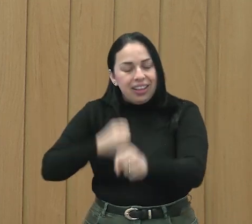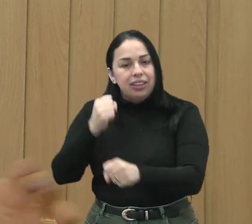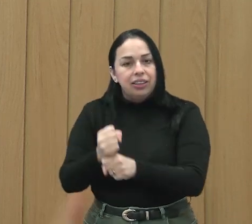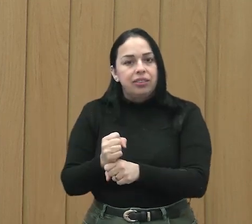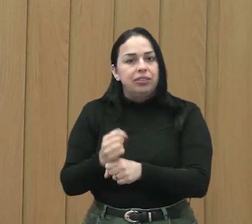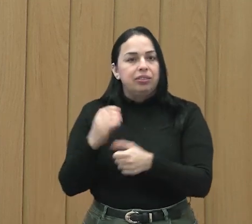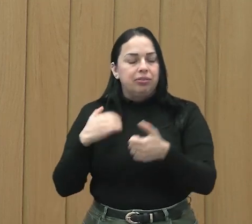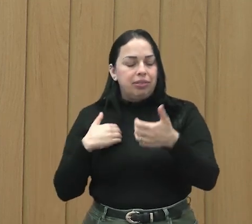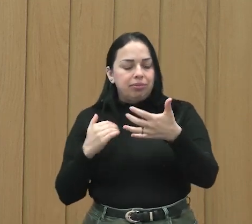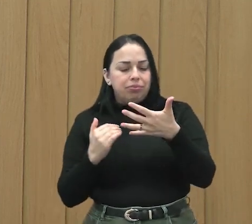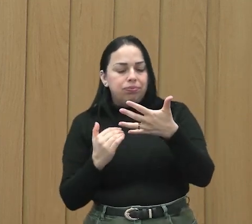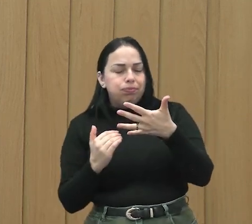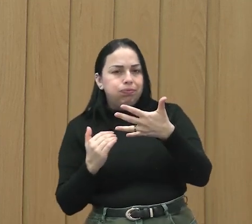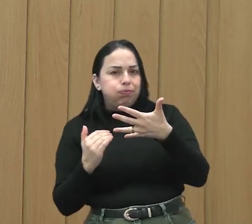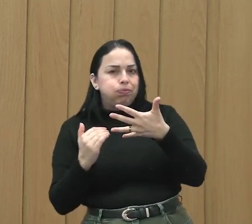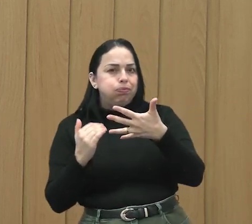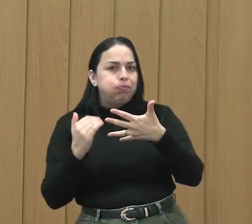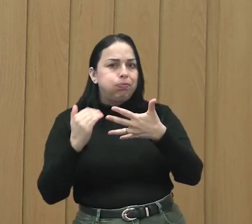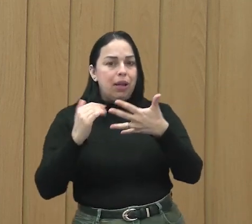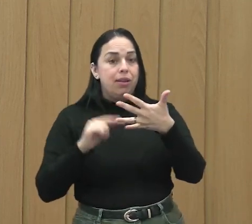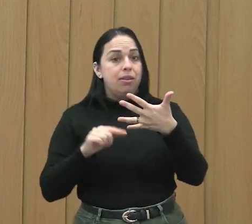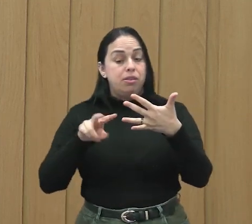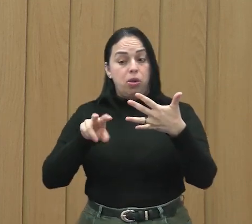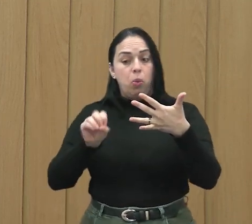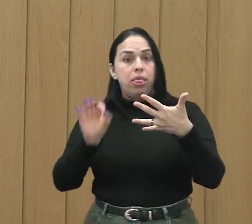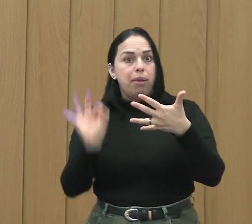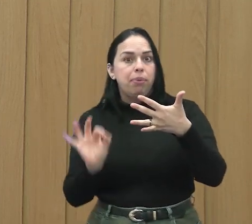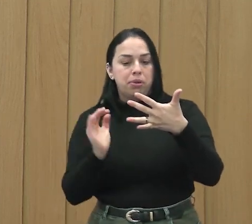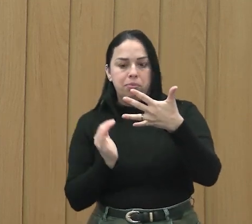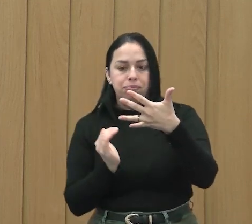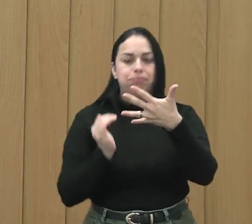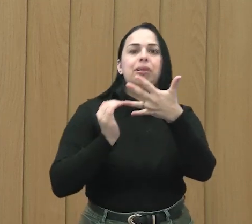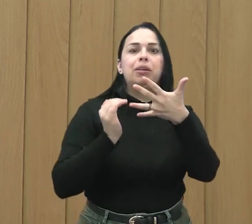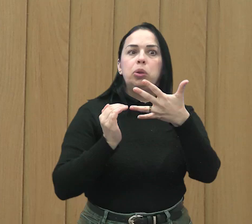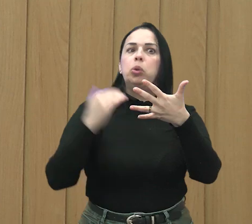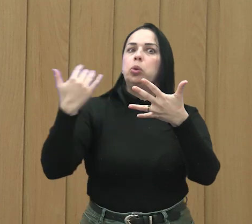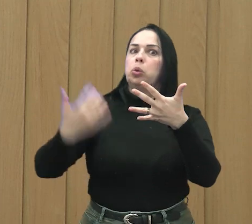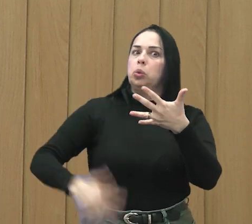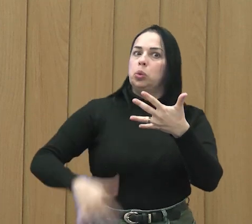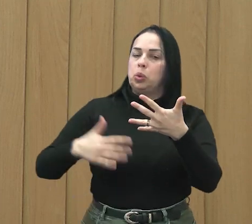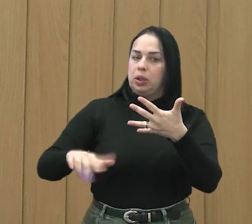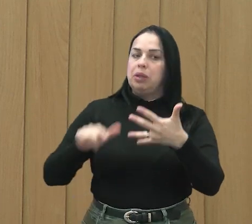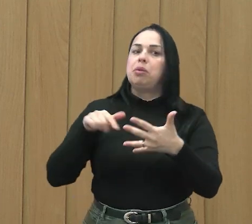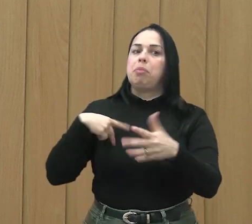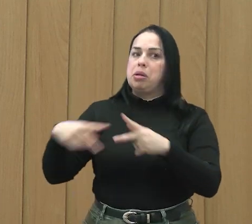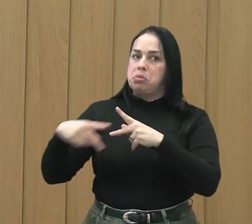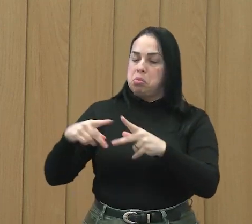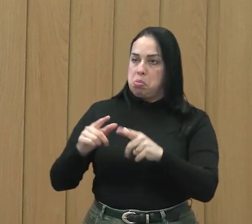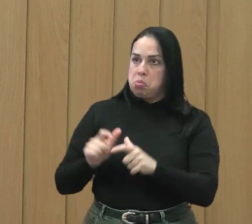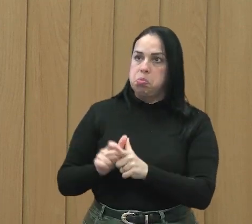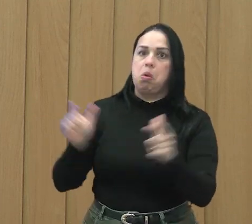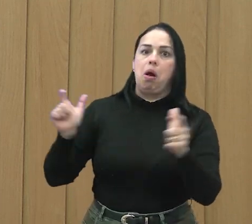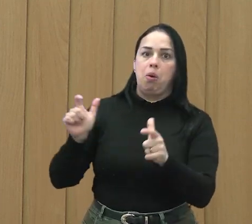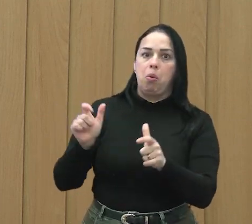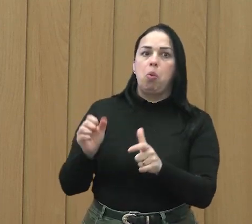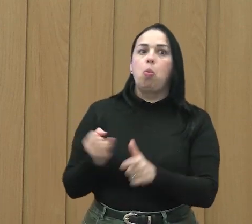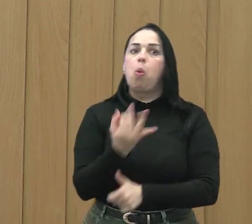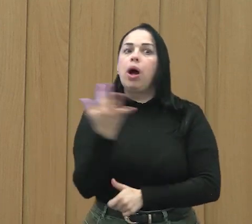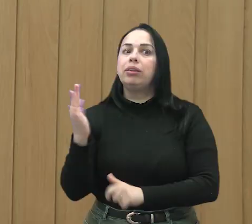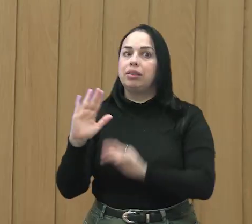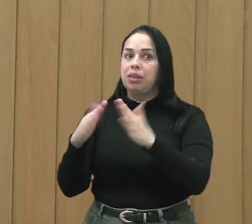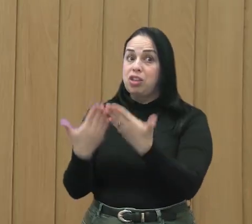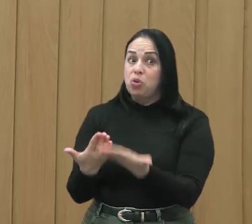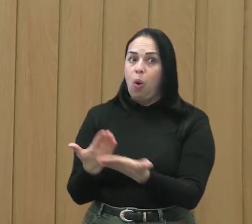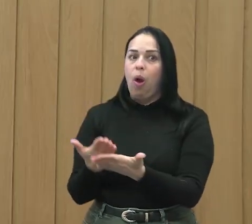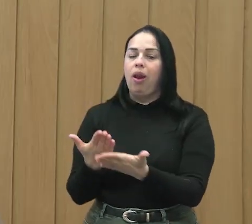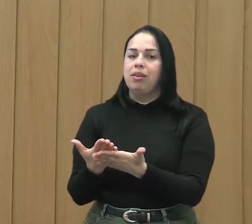sair aí da casa dos 50% para 60 e poucos é muito, né? Numa cidade grande, com tantas escolas.